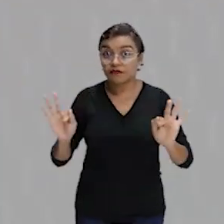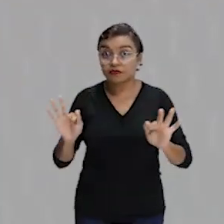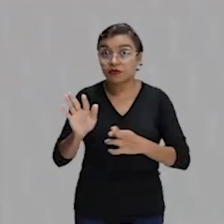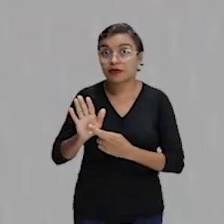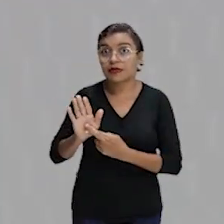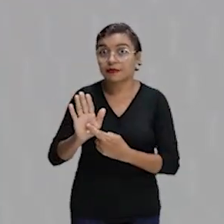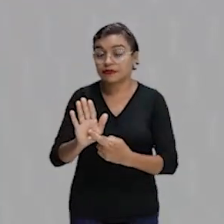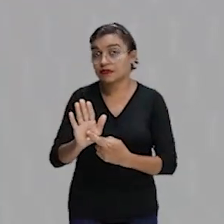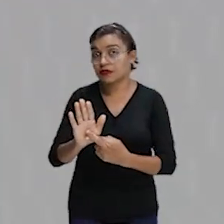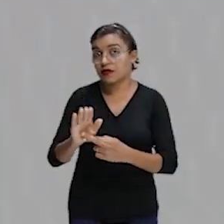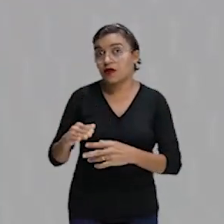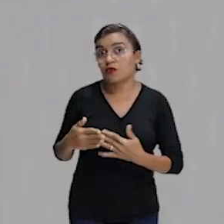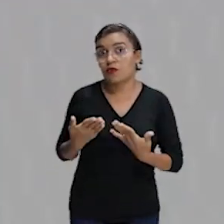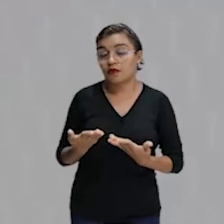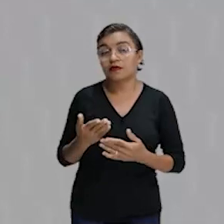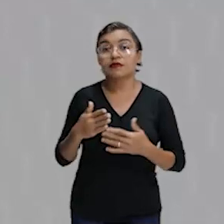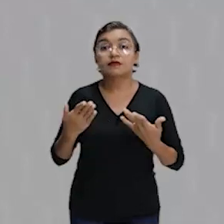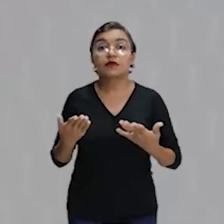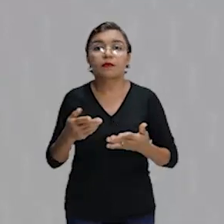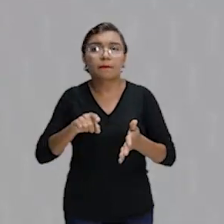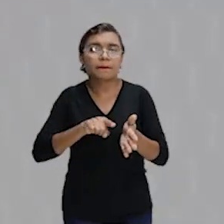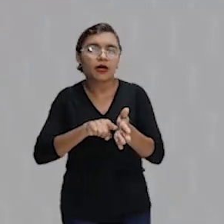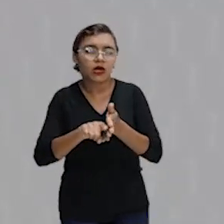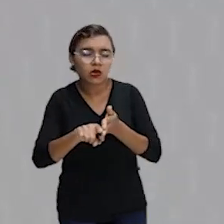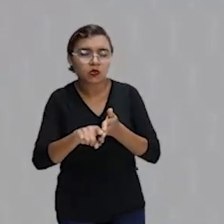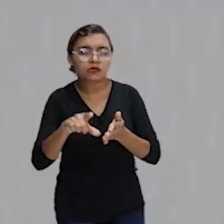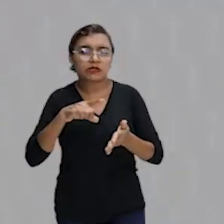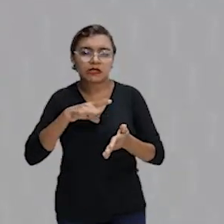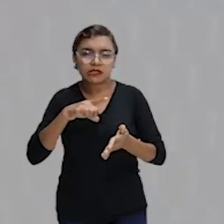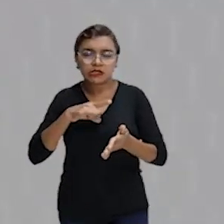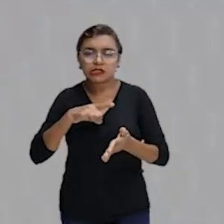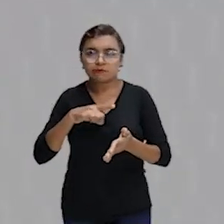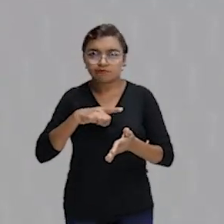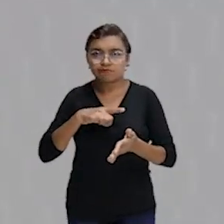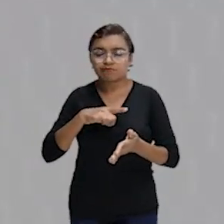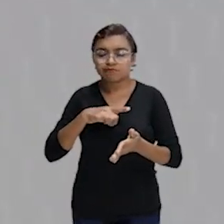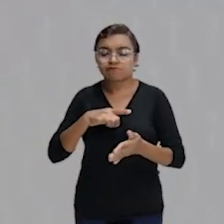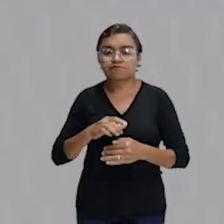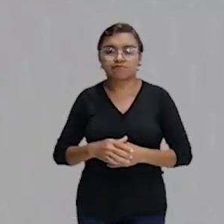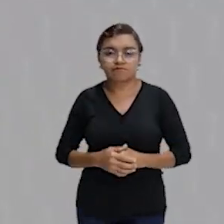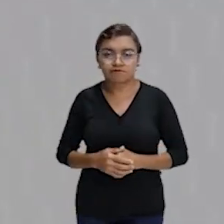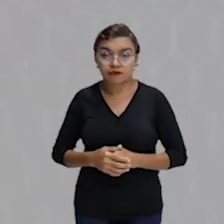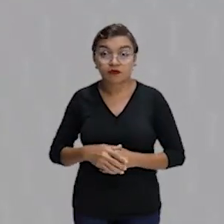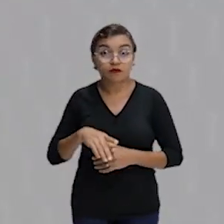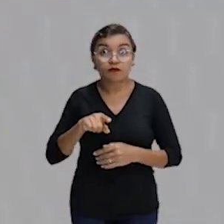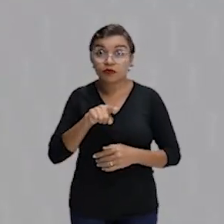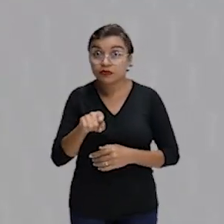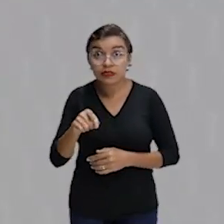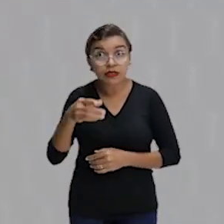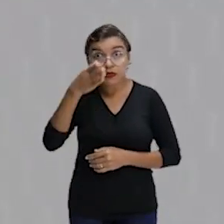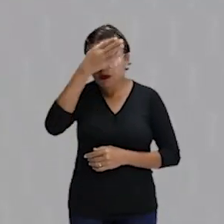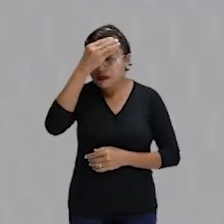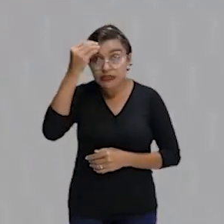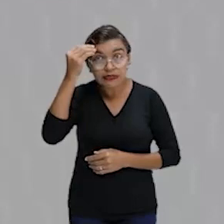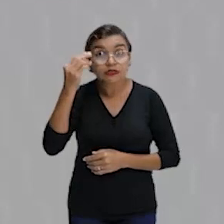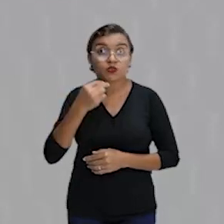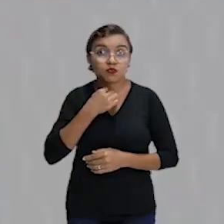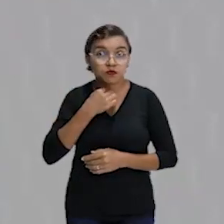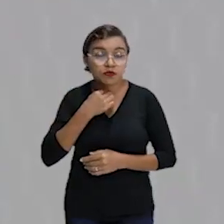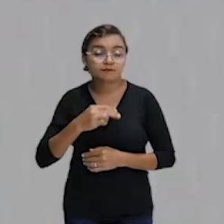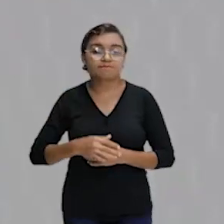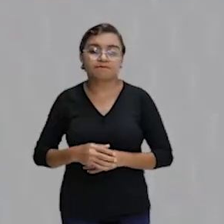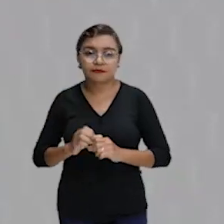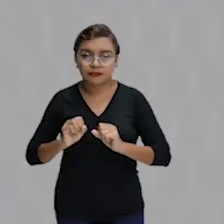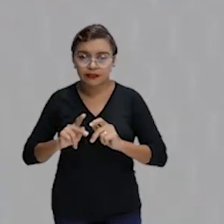representará. Então, ó, é isso que a questão está te pedindo. Já vai lá e dá o destaque também para você não esquecer o que a questão te pede, tá?